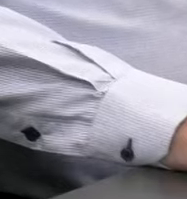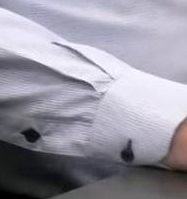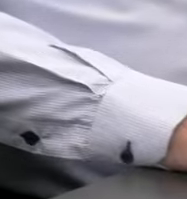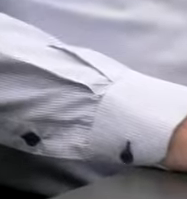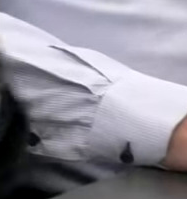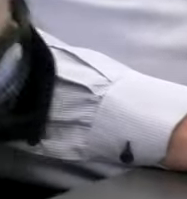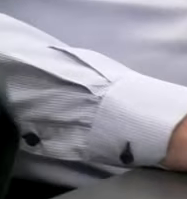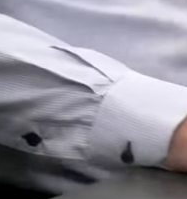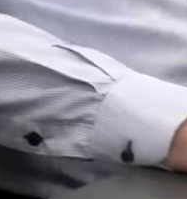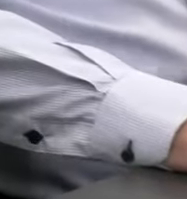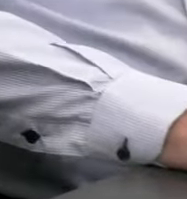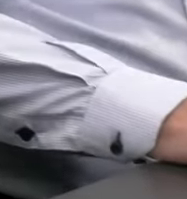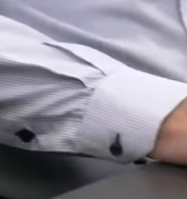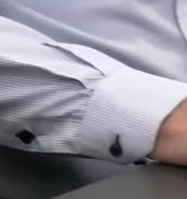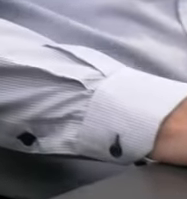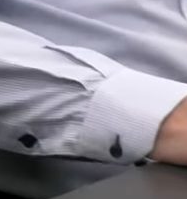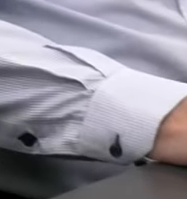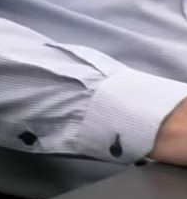onde a gente